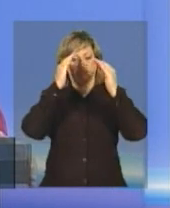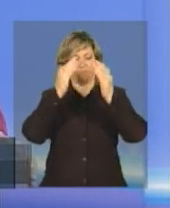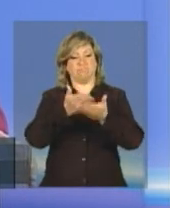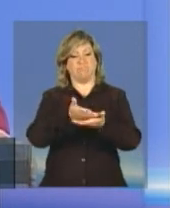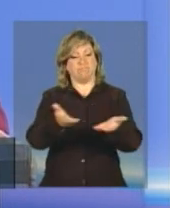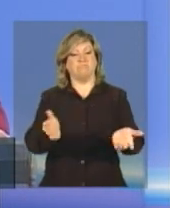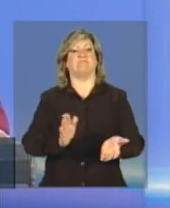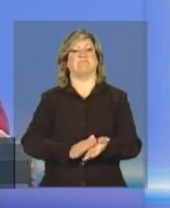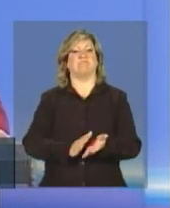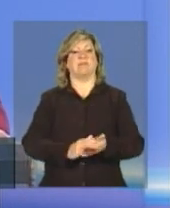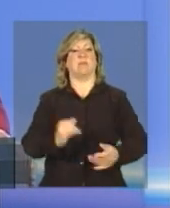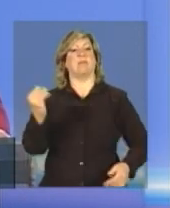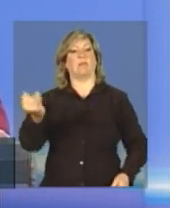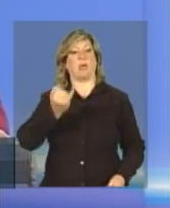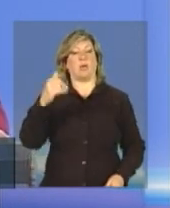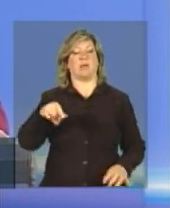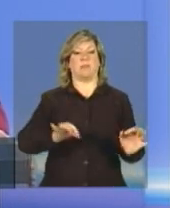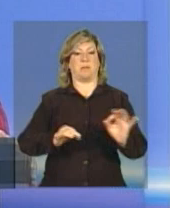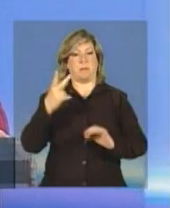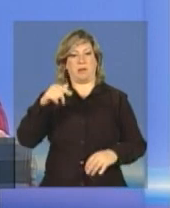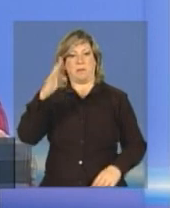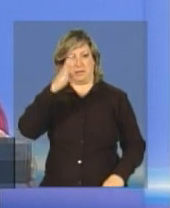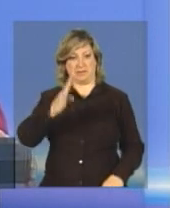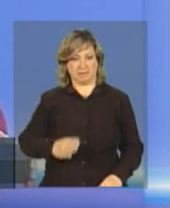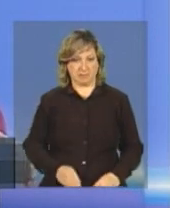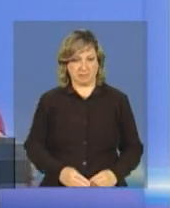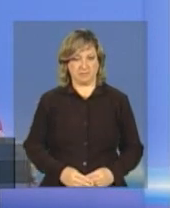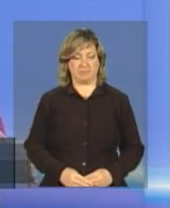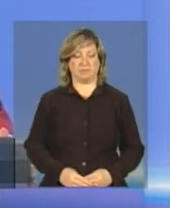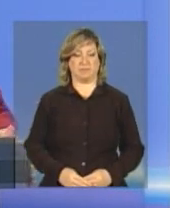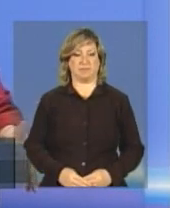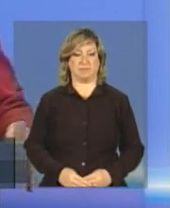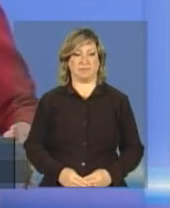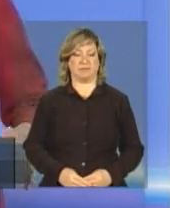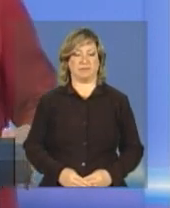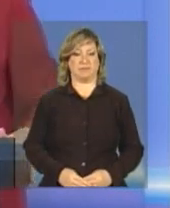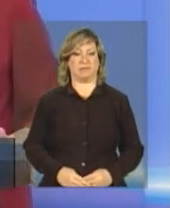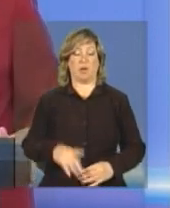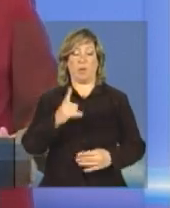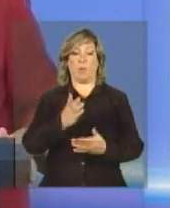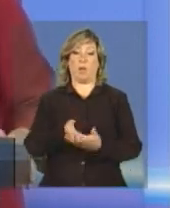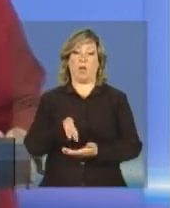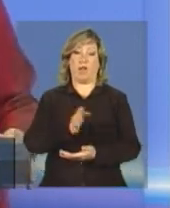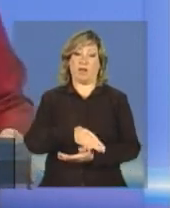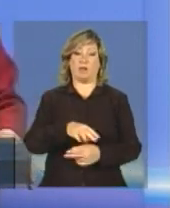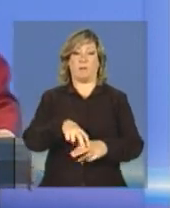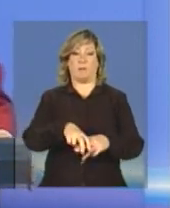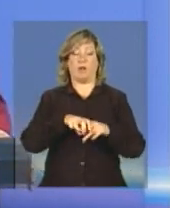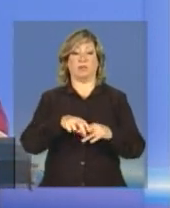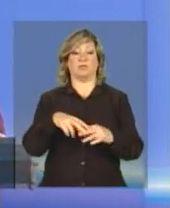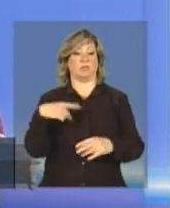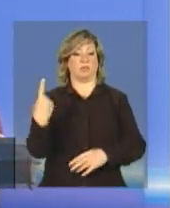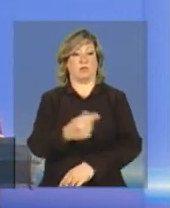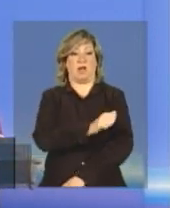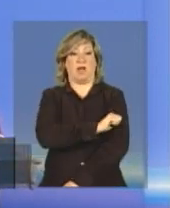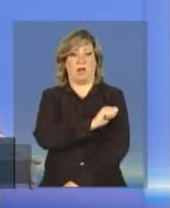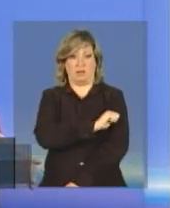da importância desse plano para o Brasil. De um lado, por causa dos